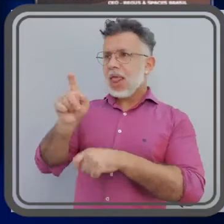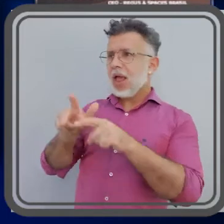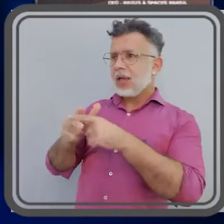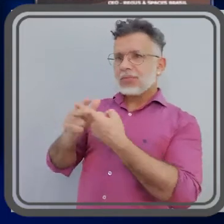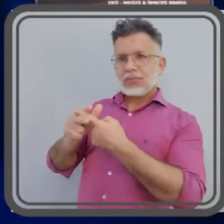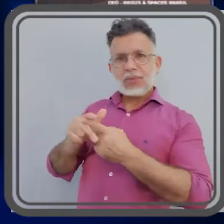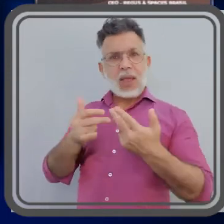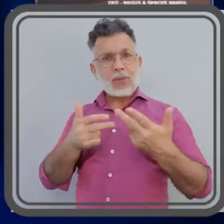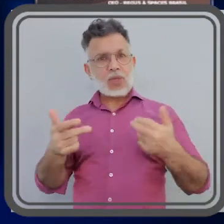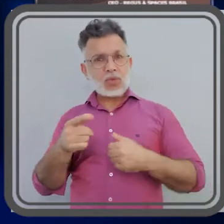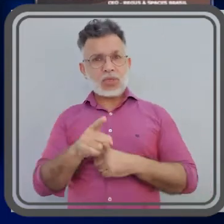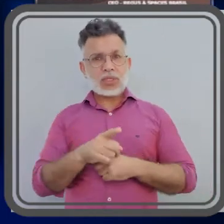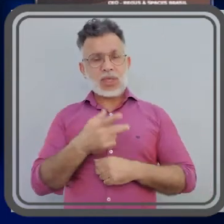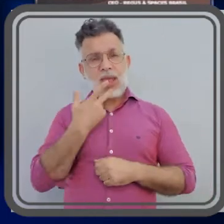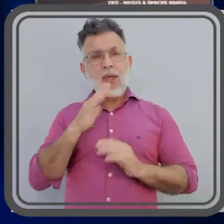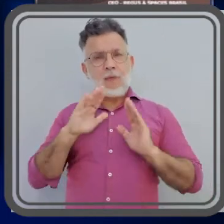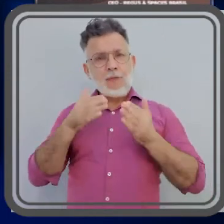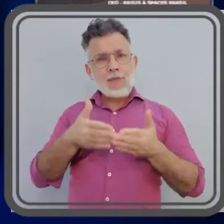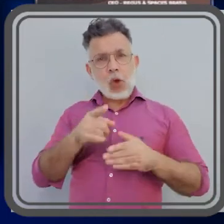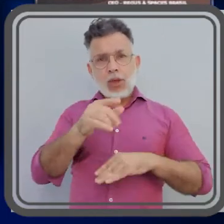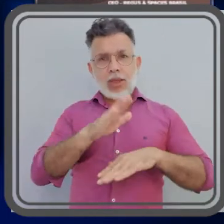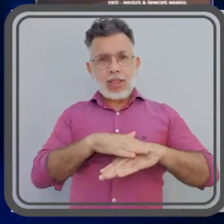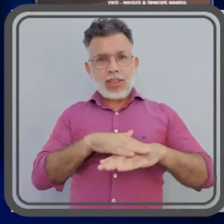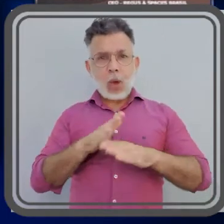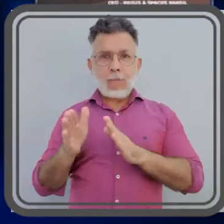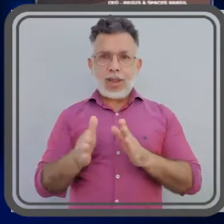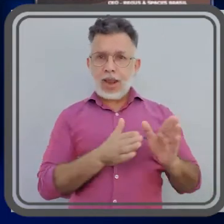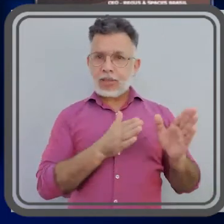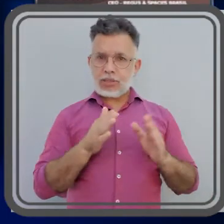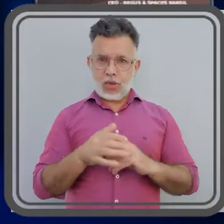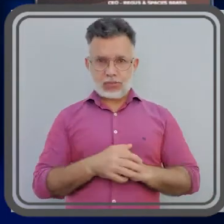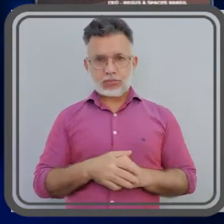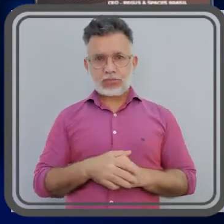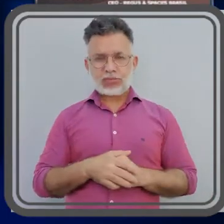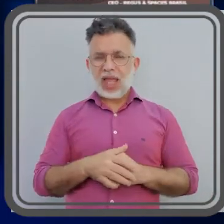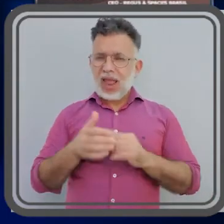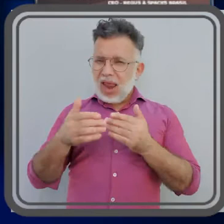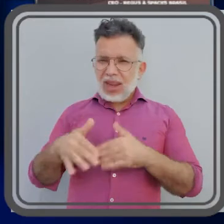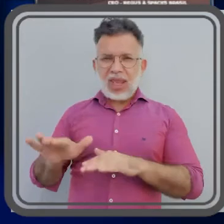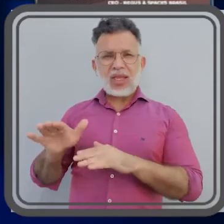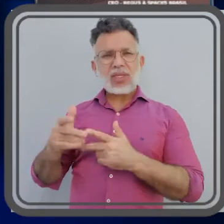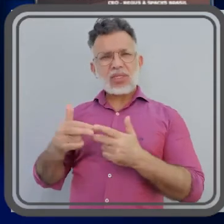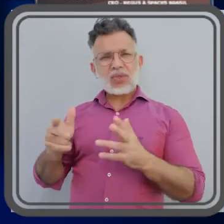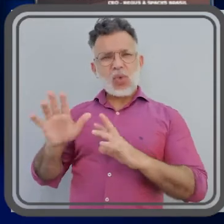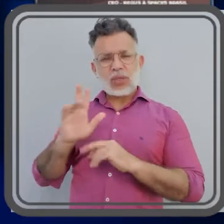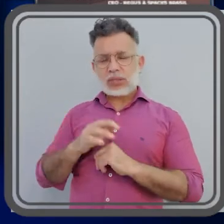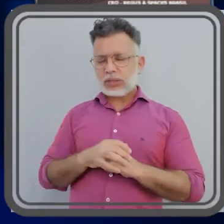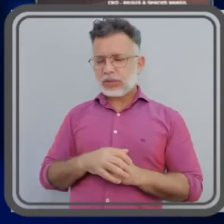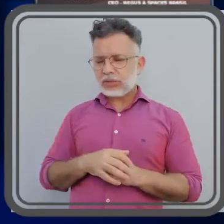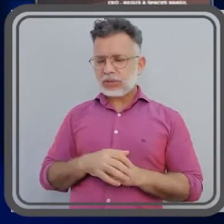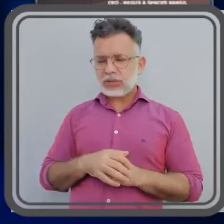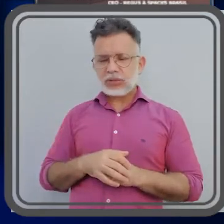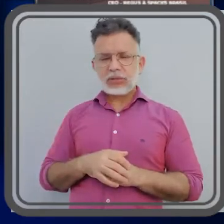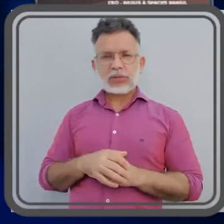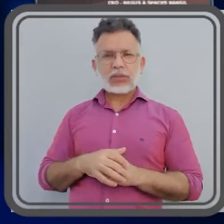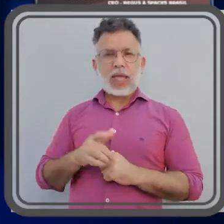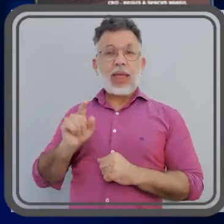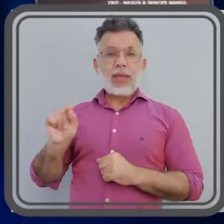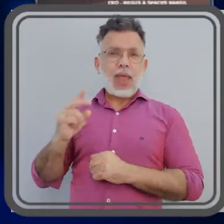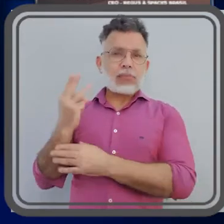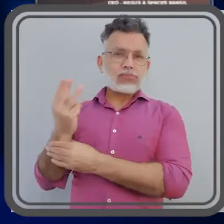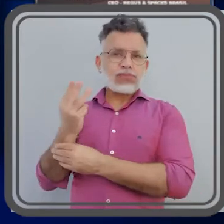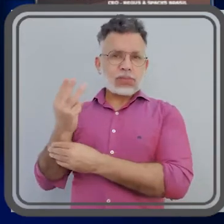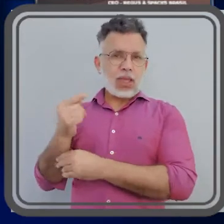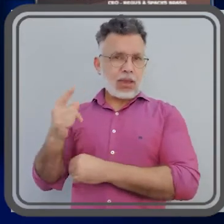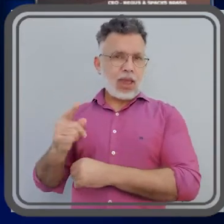Essa é uma das coisas que eu falo para as pessoas. Foquem na operação, né? E deixe essas coisas para quem é